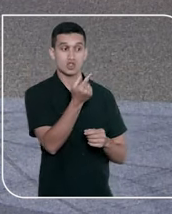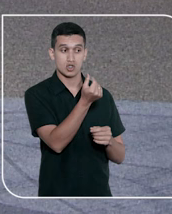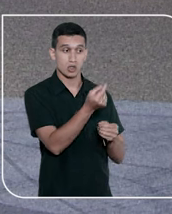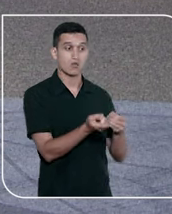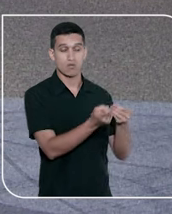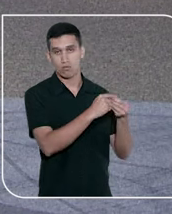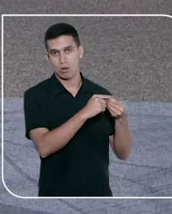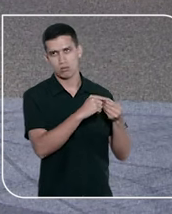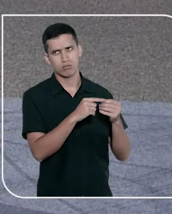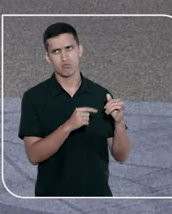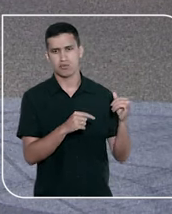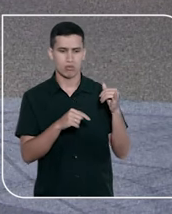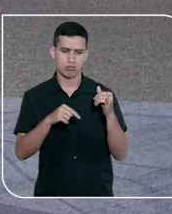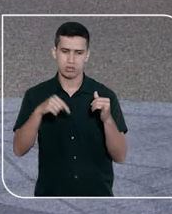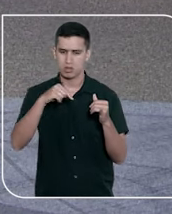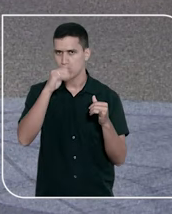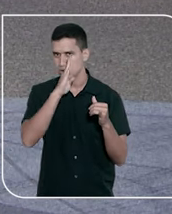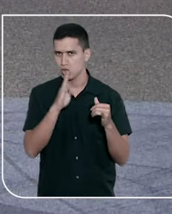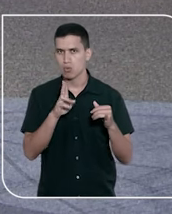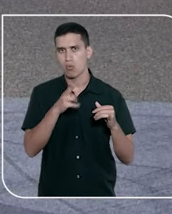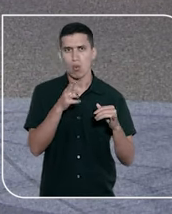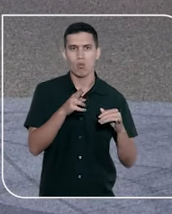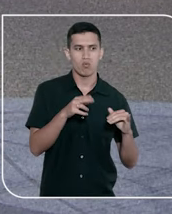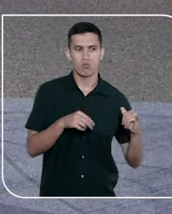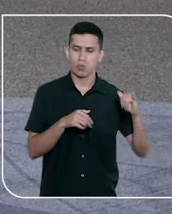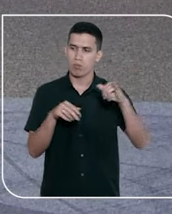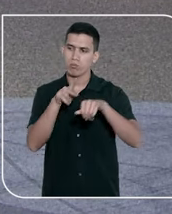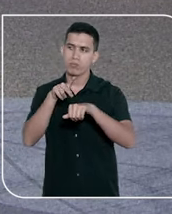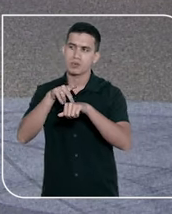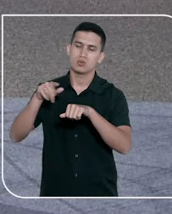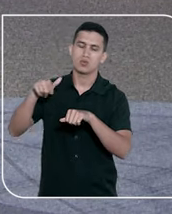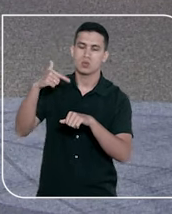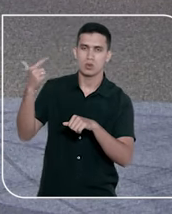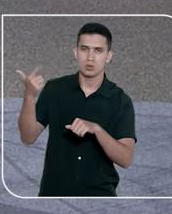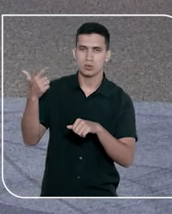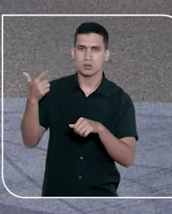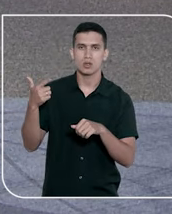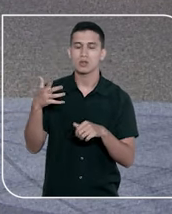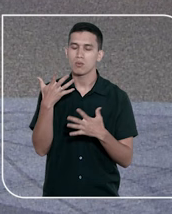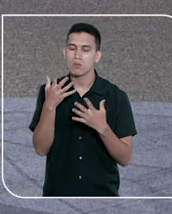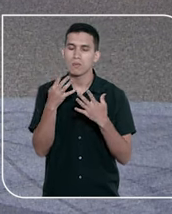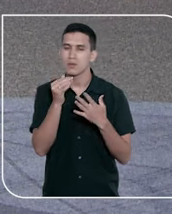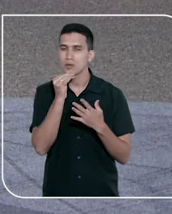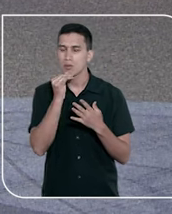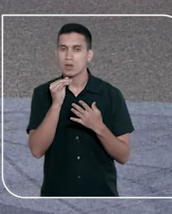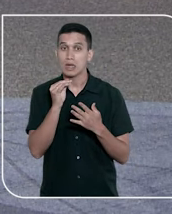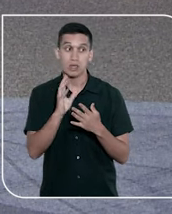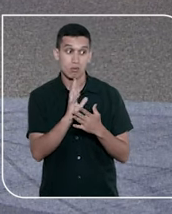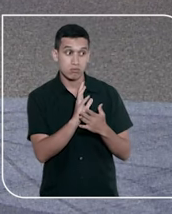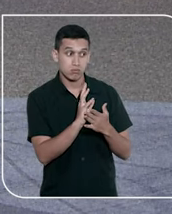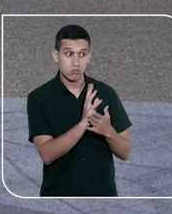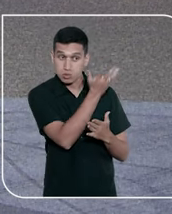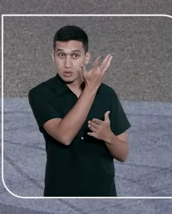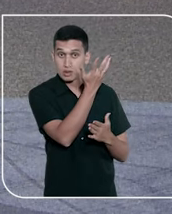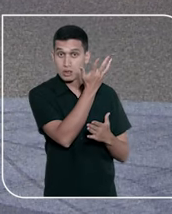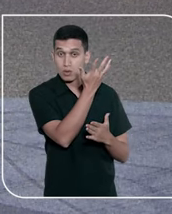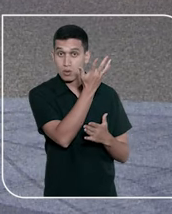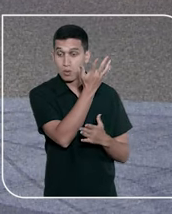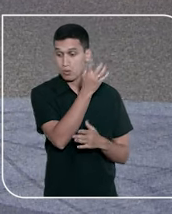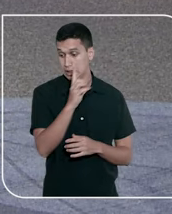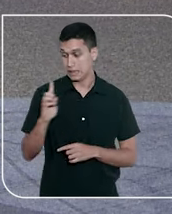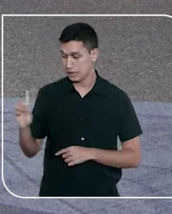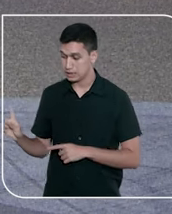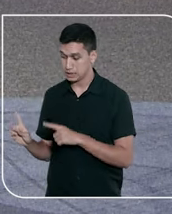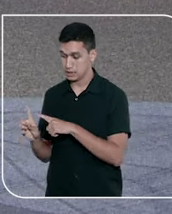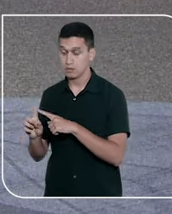que sejam, né? Isto é, até quando ou até quanto tempo depois de ocorrido o fato, o consumidor ele tem direito de buscar o judiciário